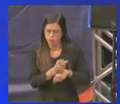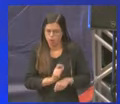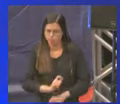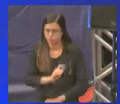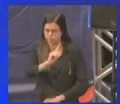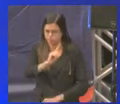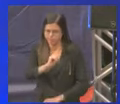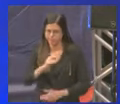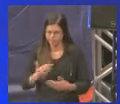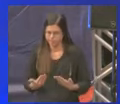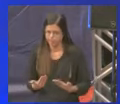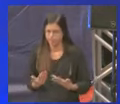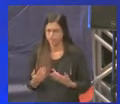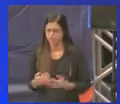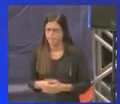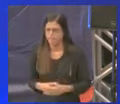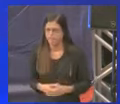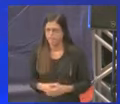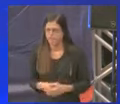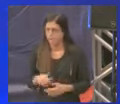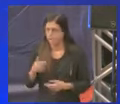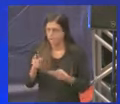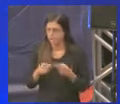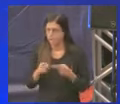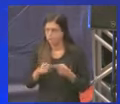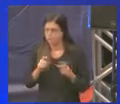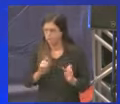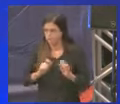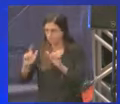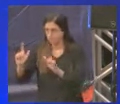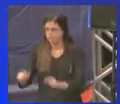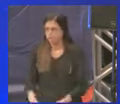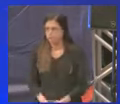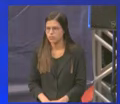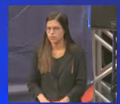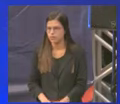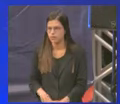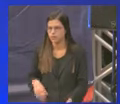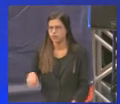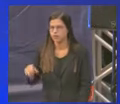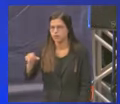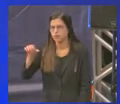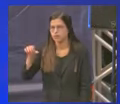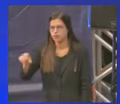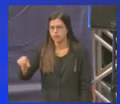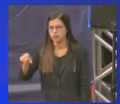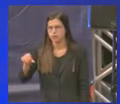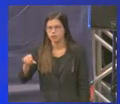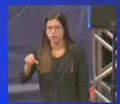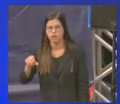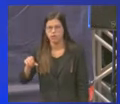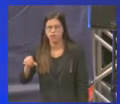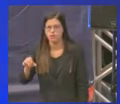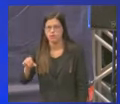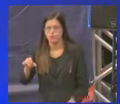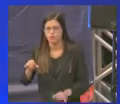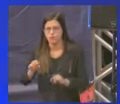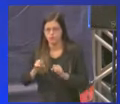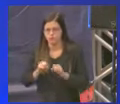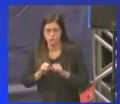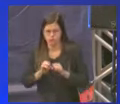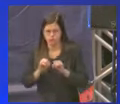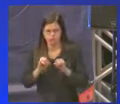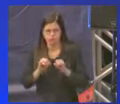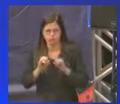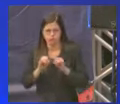raciocínio. A segunda linha de raciocínio, mais um toque, por favor, é de novos mercados completamente do zero, pelo que a gente